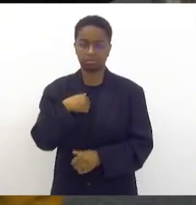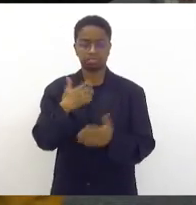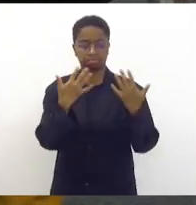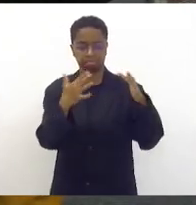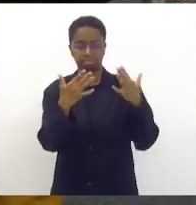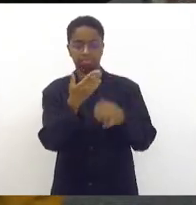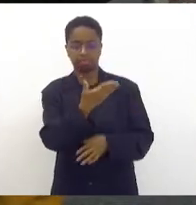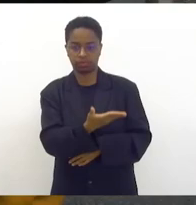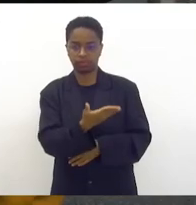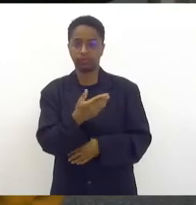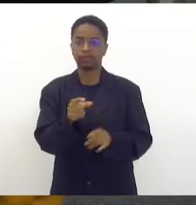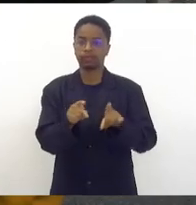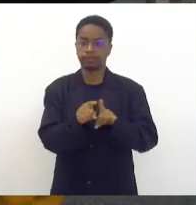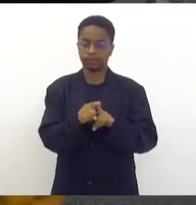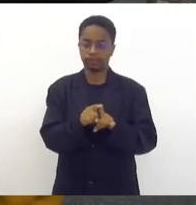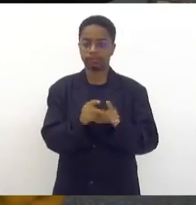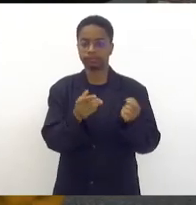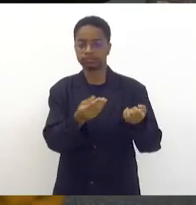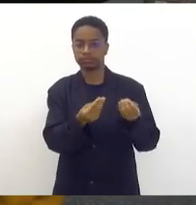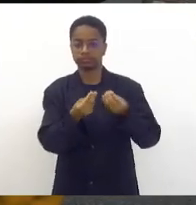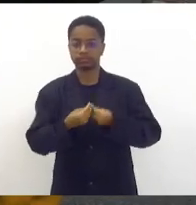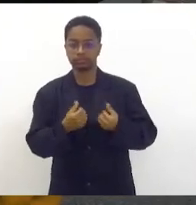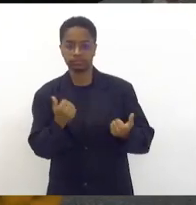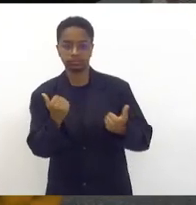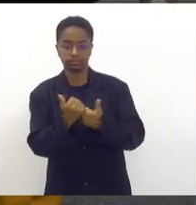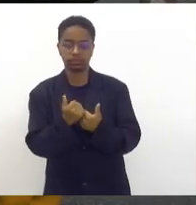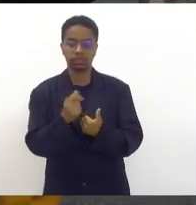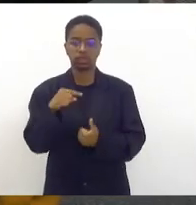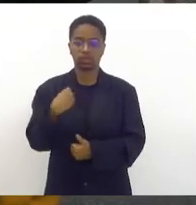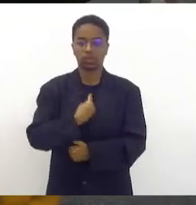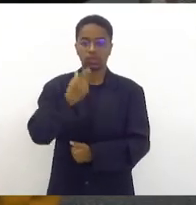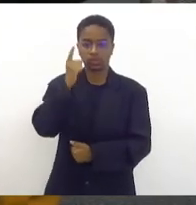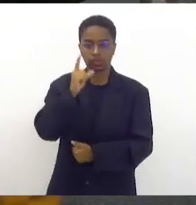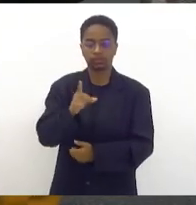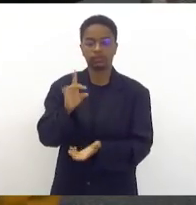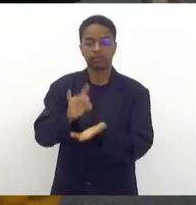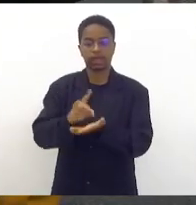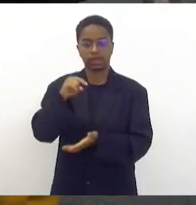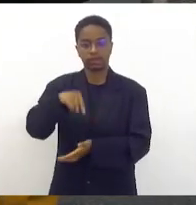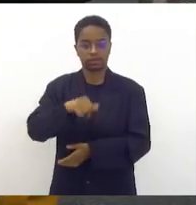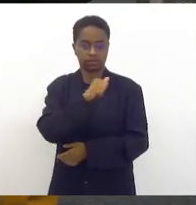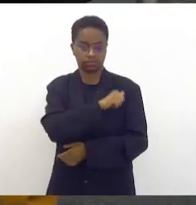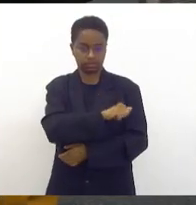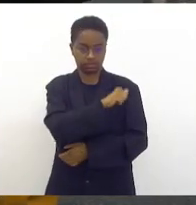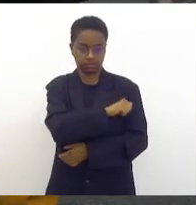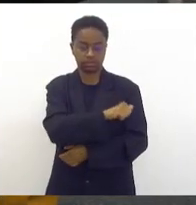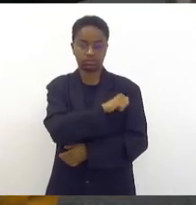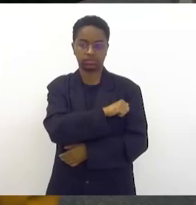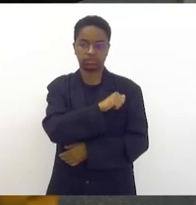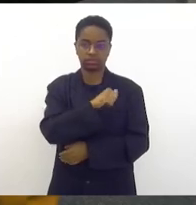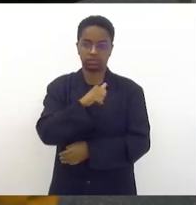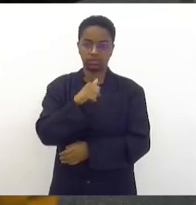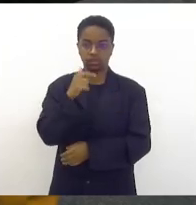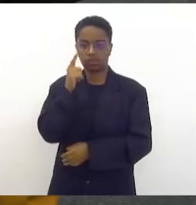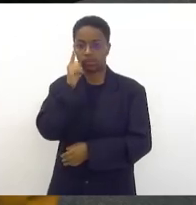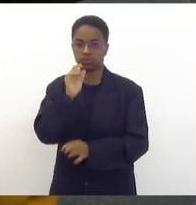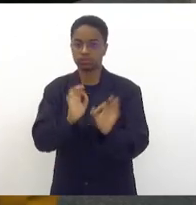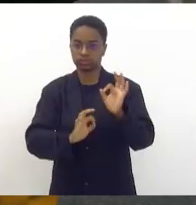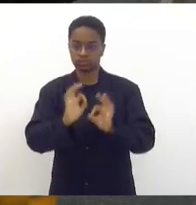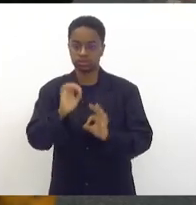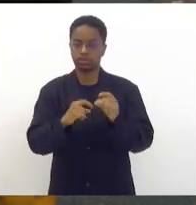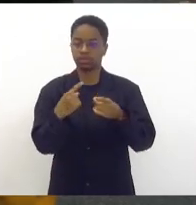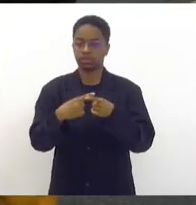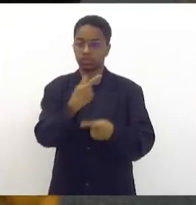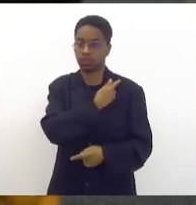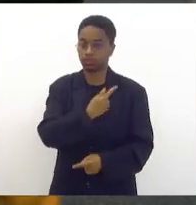ele, está nos dando as condições para que nós do Rio comandemos isso. É o